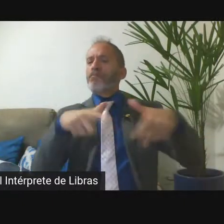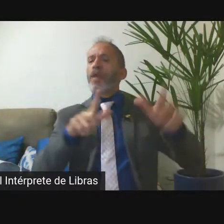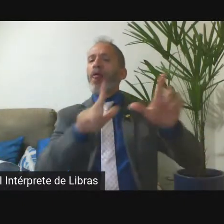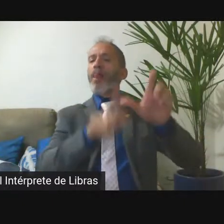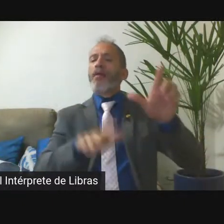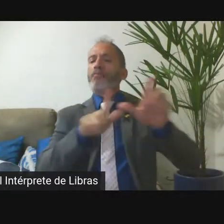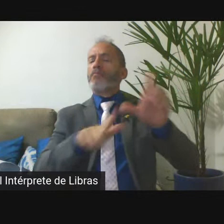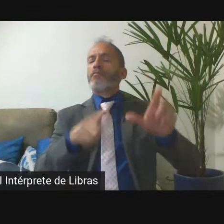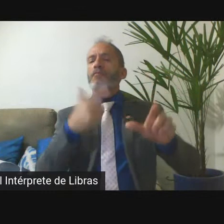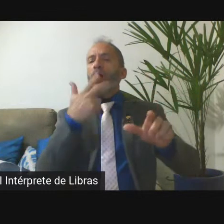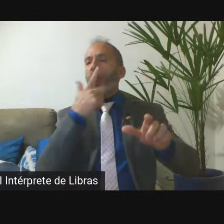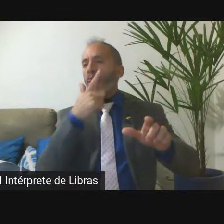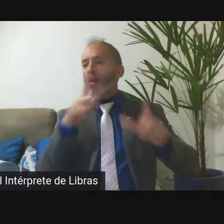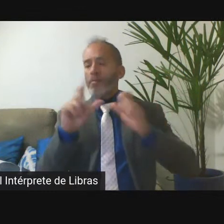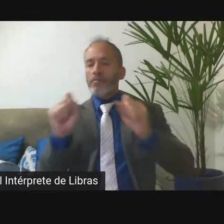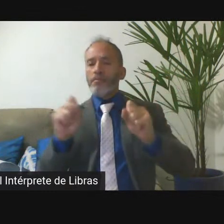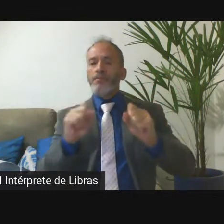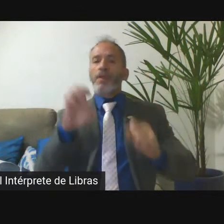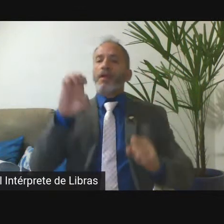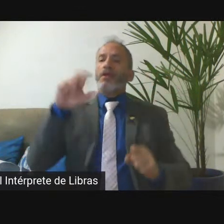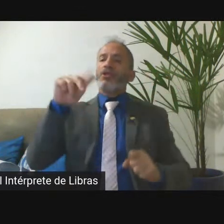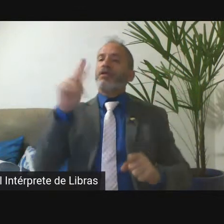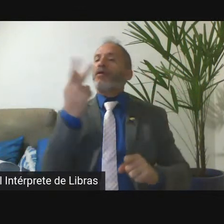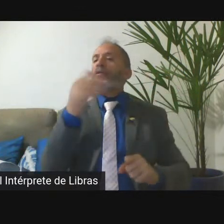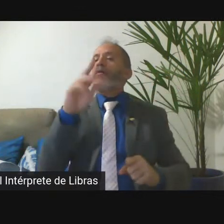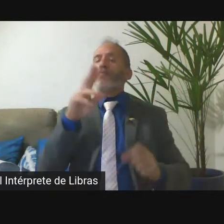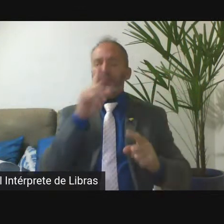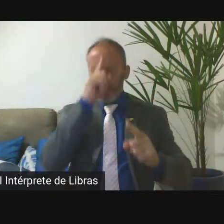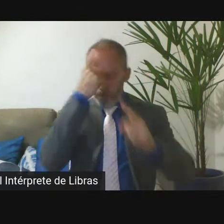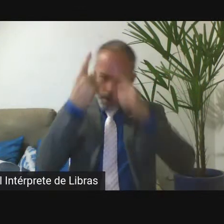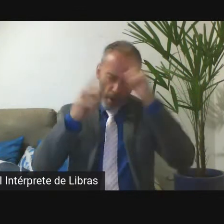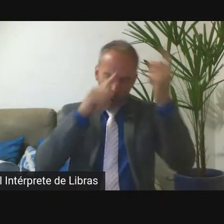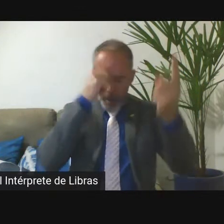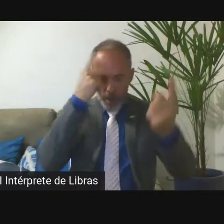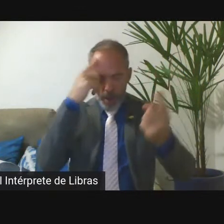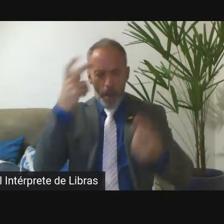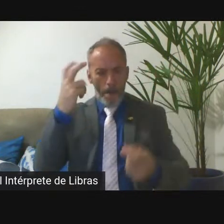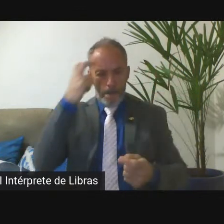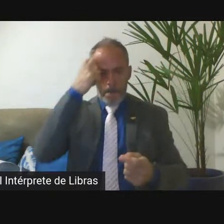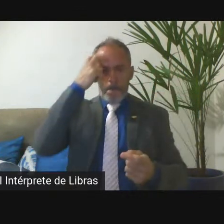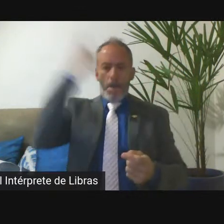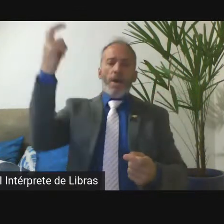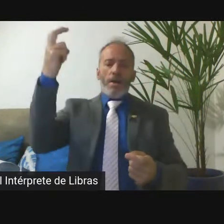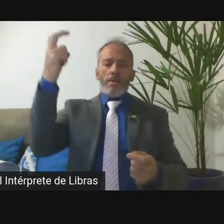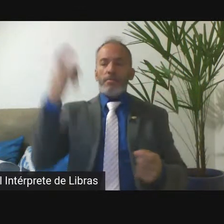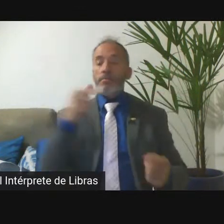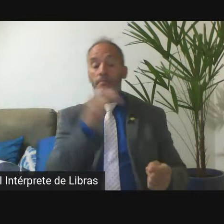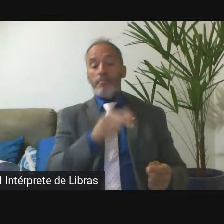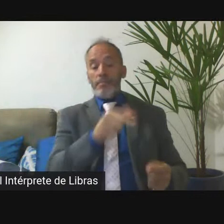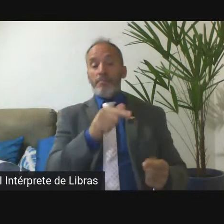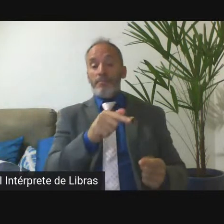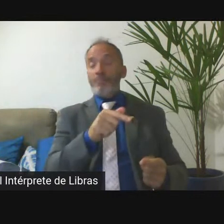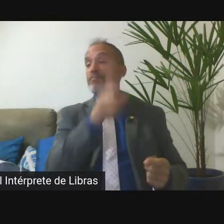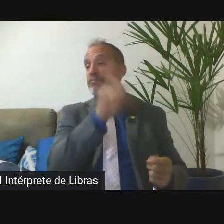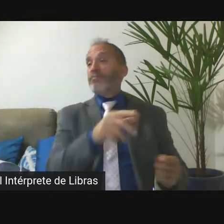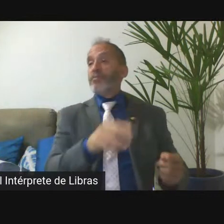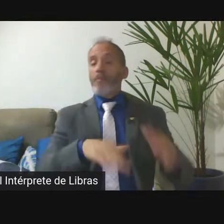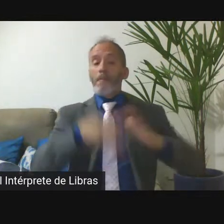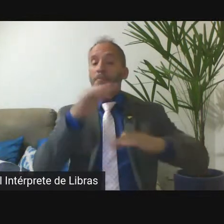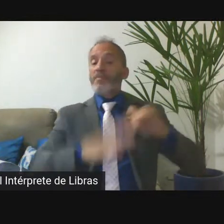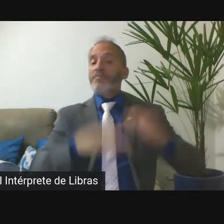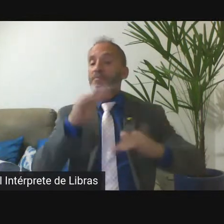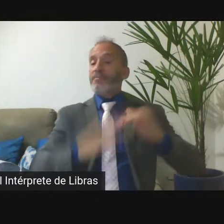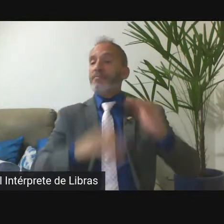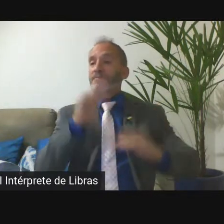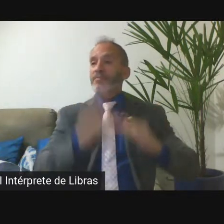é derivada de ingeniare, inventar, e ingênio, que é inteligência. Então, engenheiro é um profissional